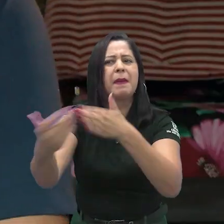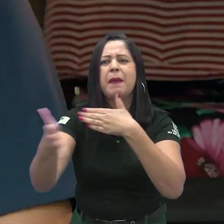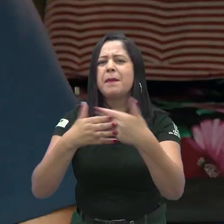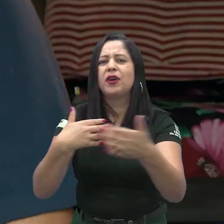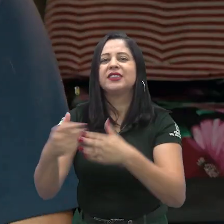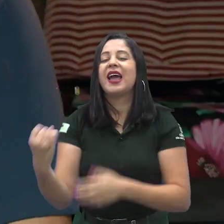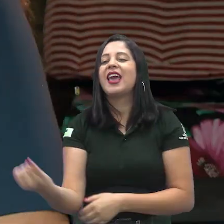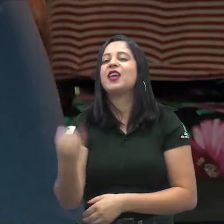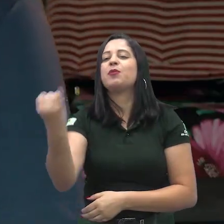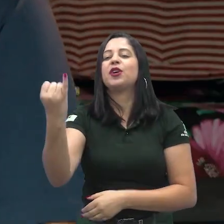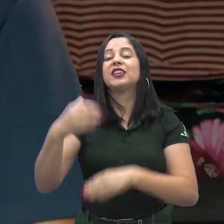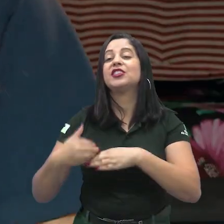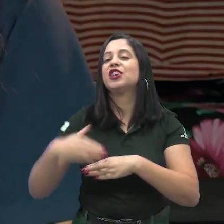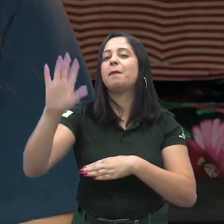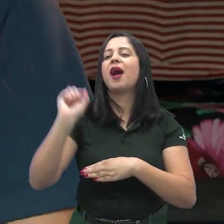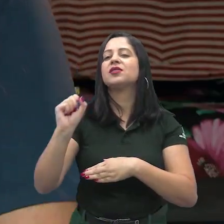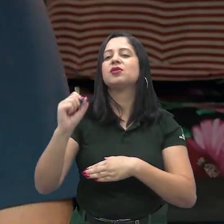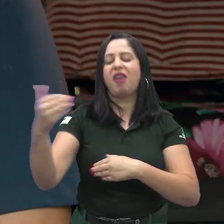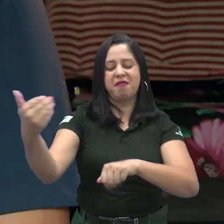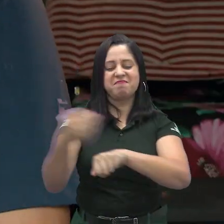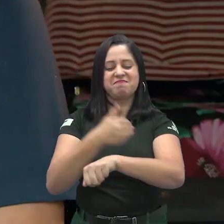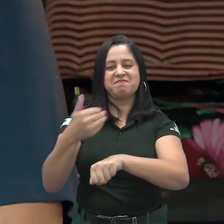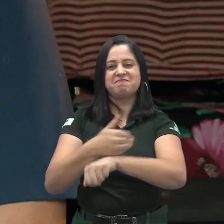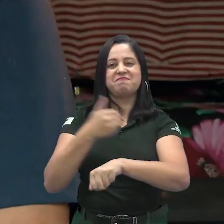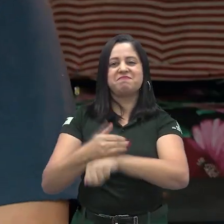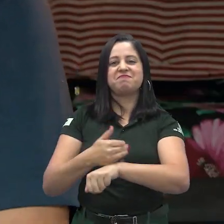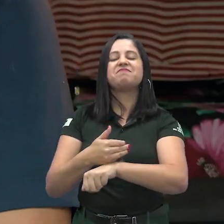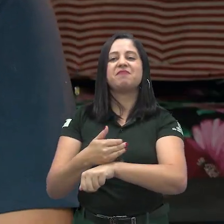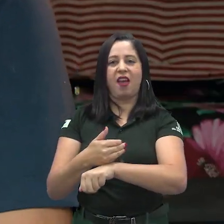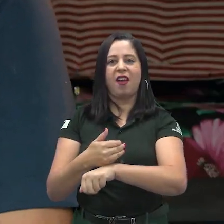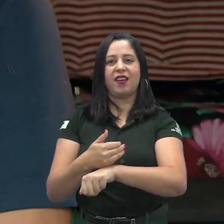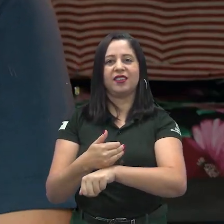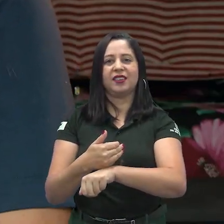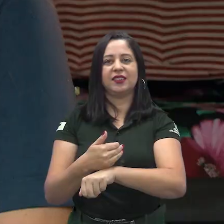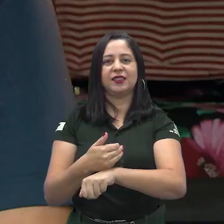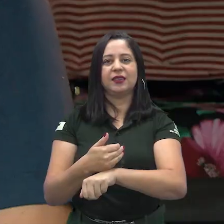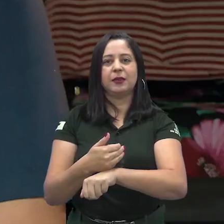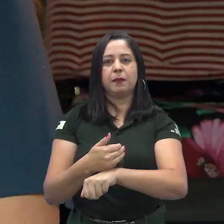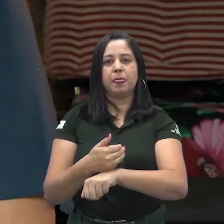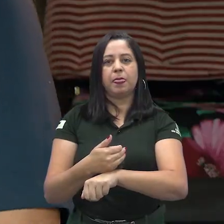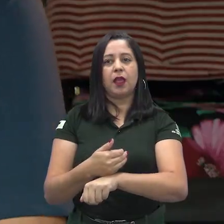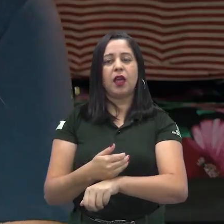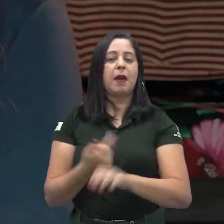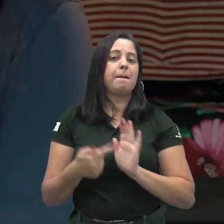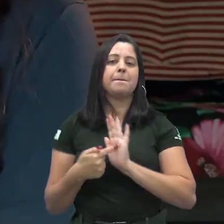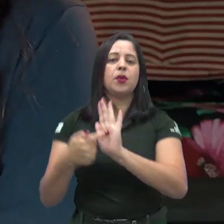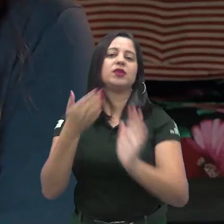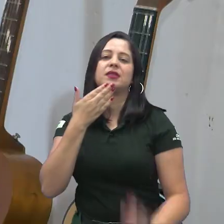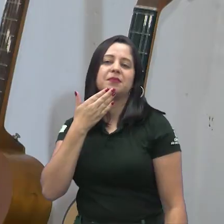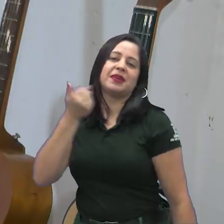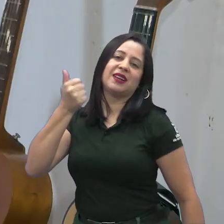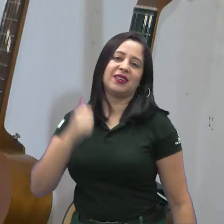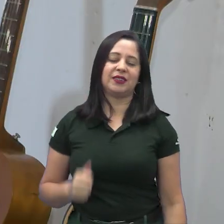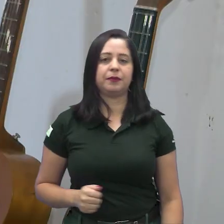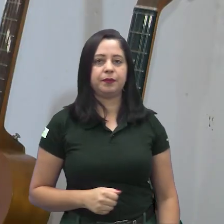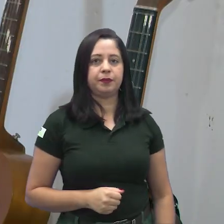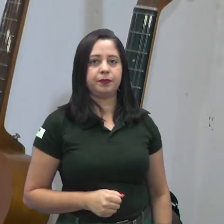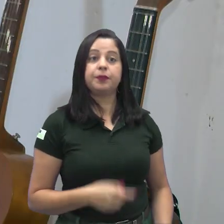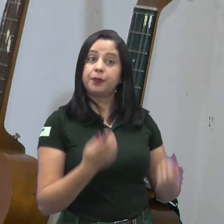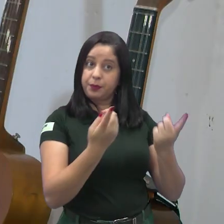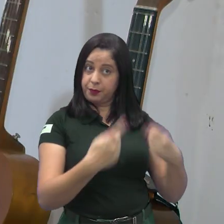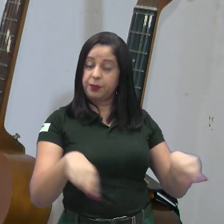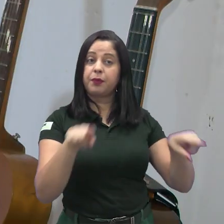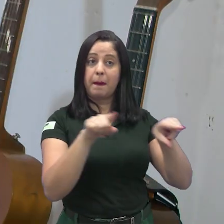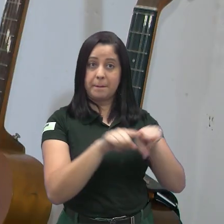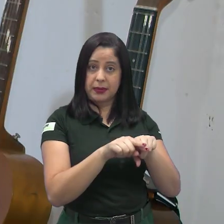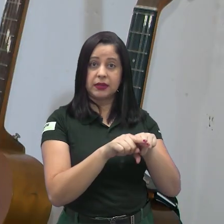você esteja lá para participar de alguma forma, tá? E levar o que você tem de melhor. É uma parceria, né?